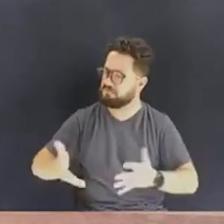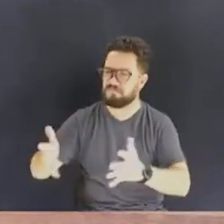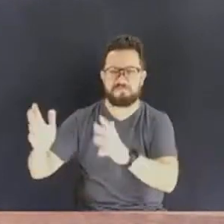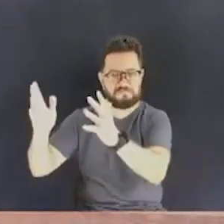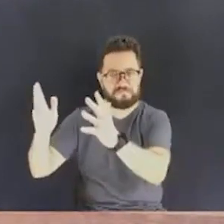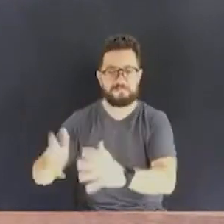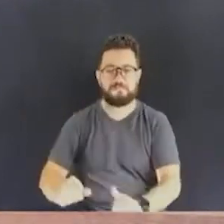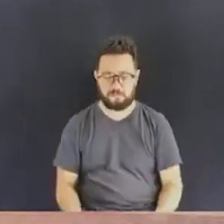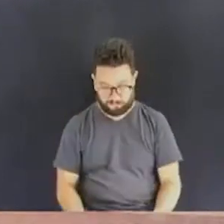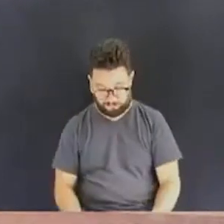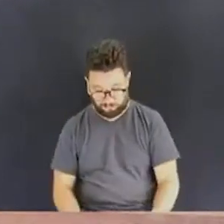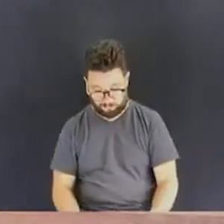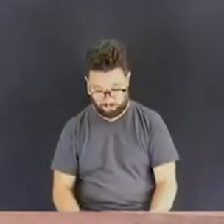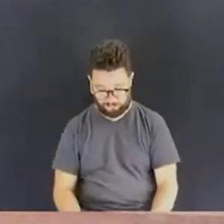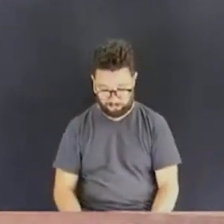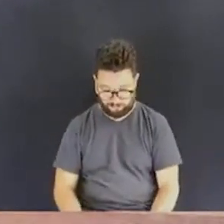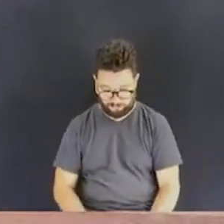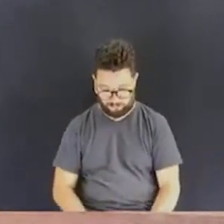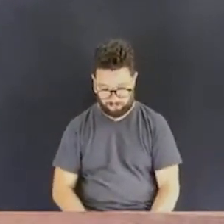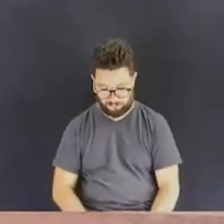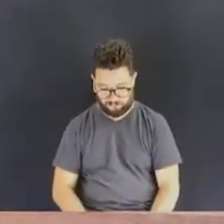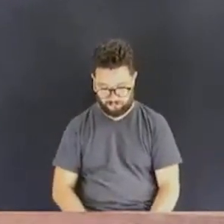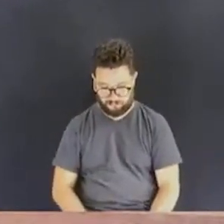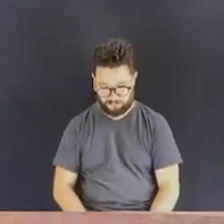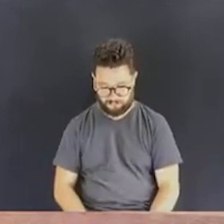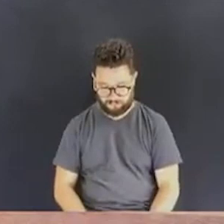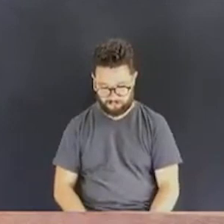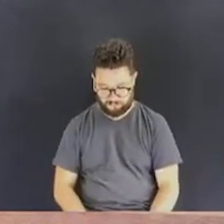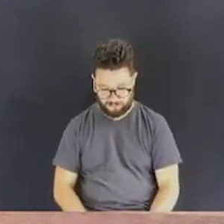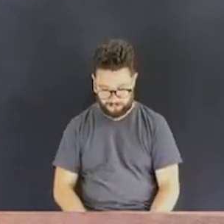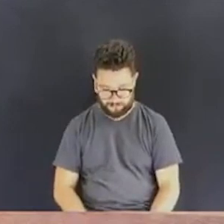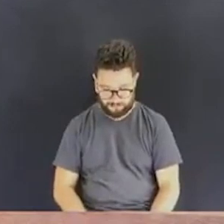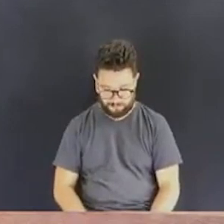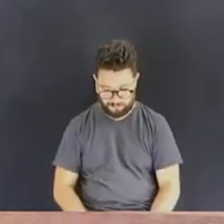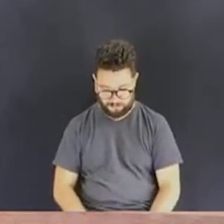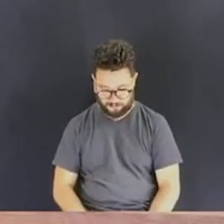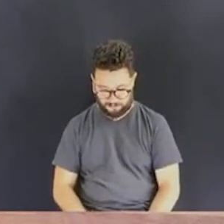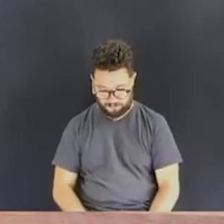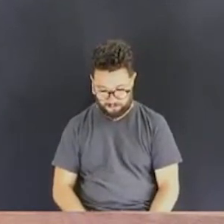Vereadora Georgia, nós tivemos no Fundo Municipal de Habitação um valor de